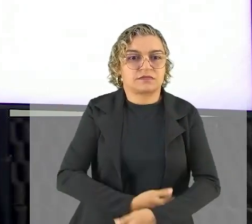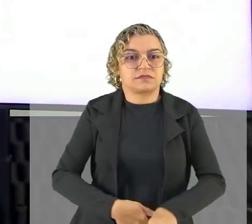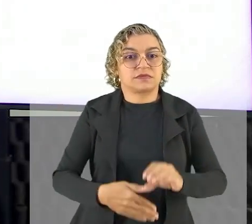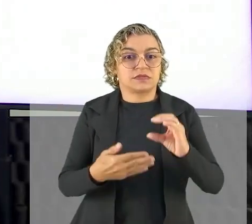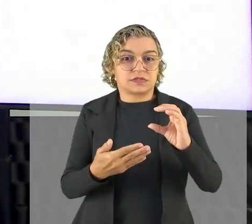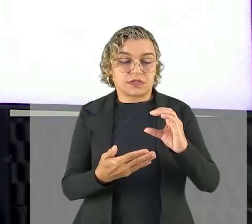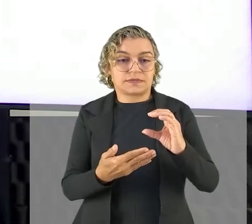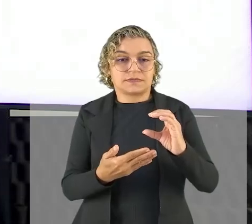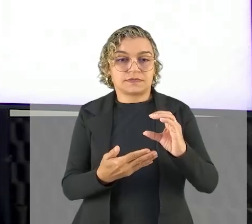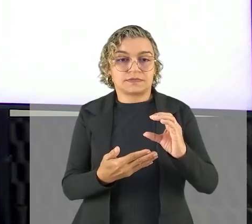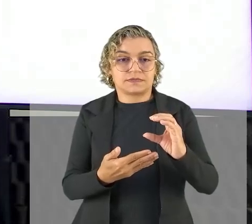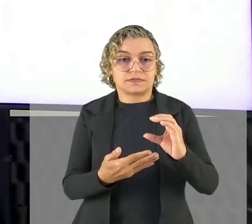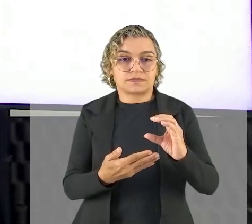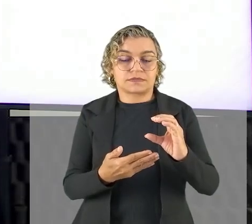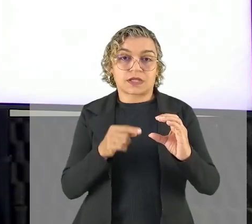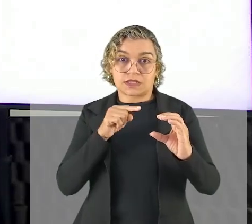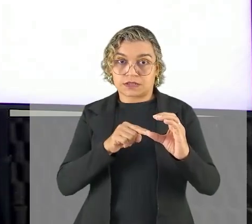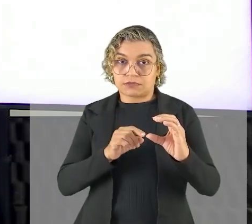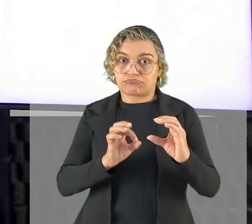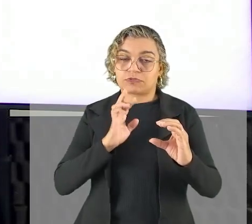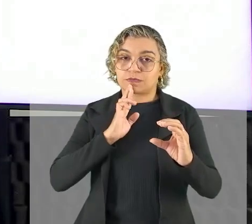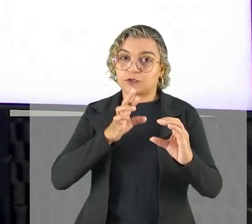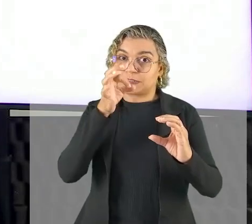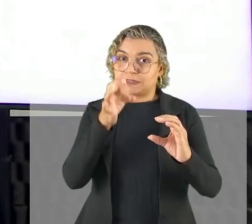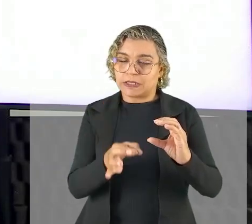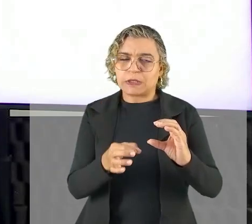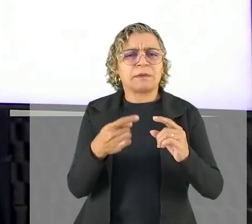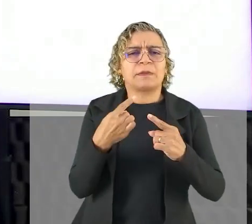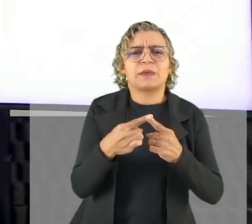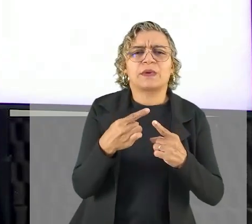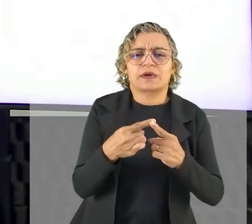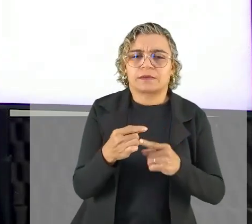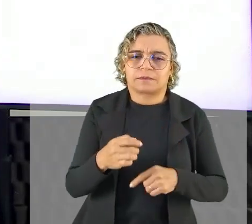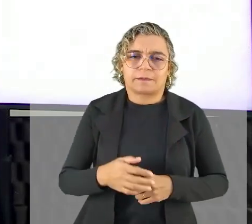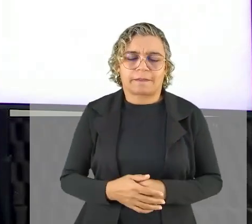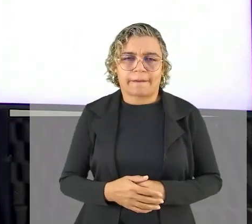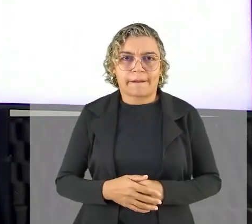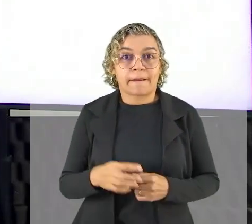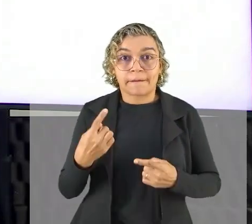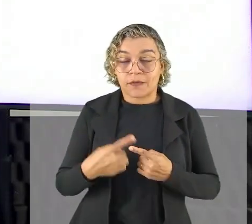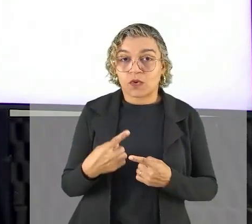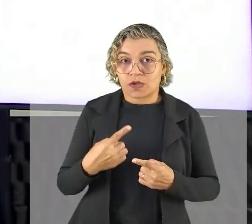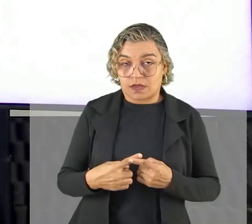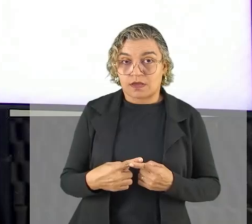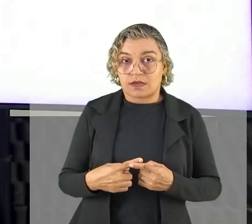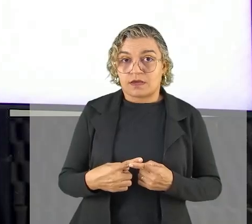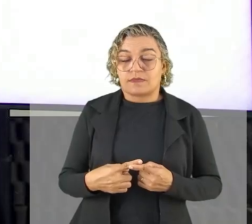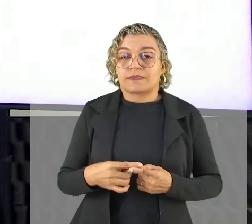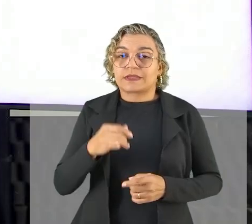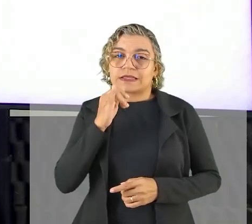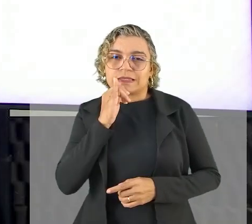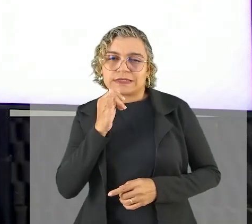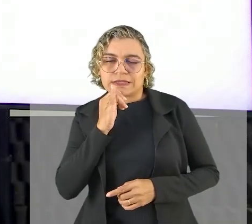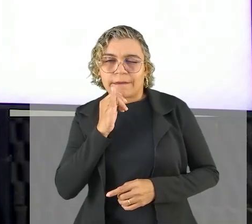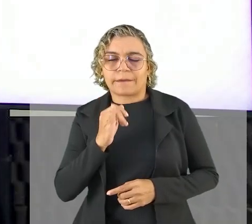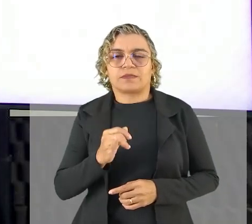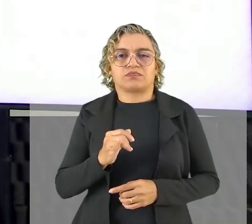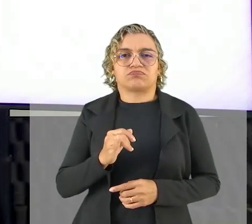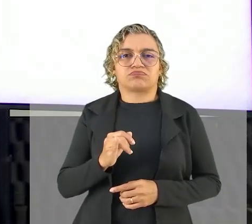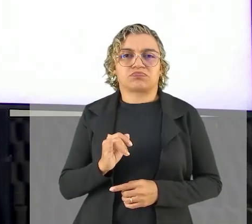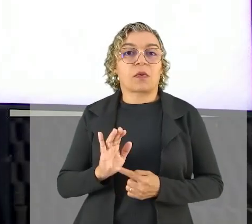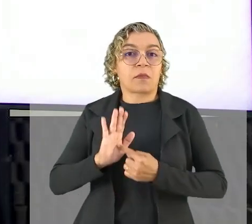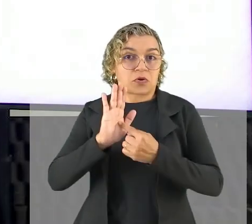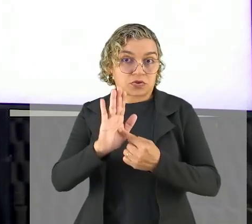cara eu adianto que a alternativa é a letra C. Por quê? Porque essa conduta desse exemplo que está sendo